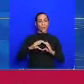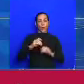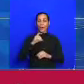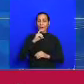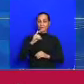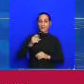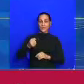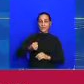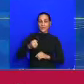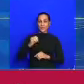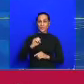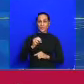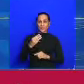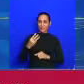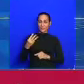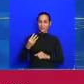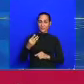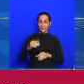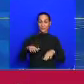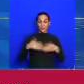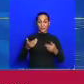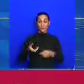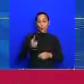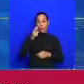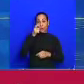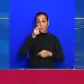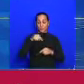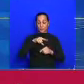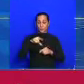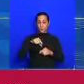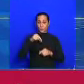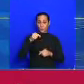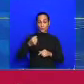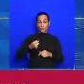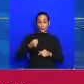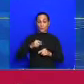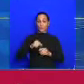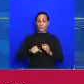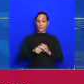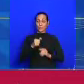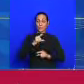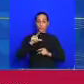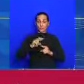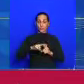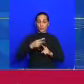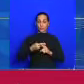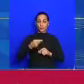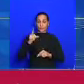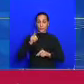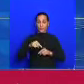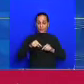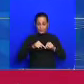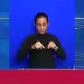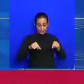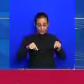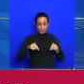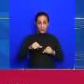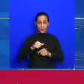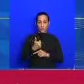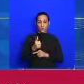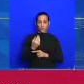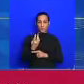03, bola verde. Então confira comigo os números sorteados para o primeiro sorteio da dupla cena.